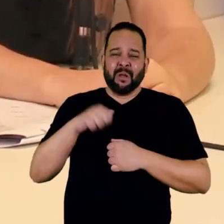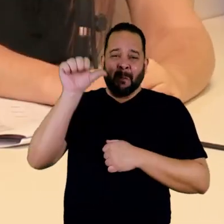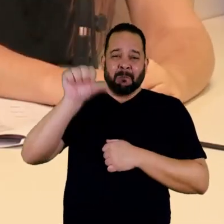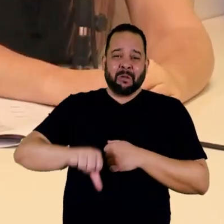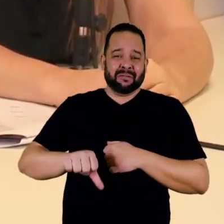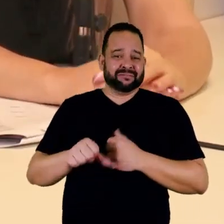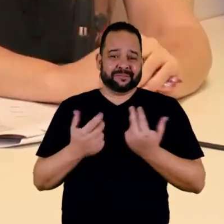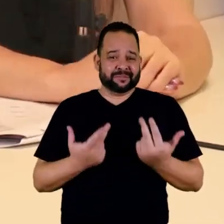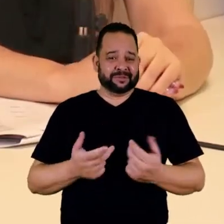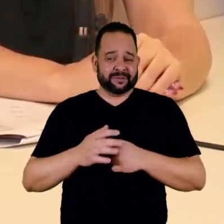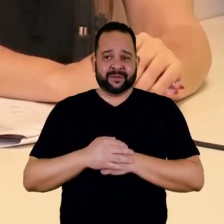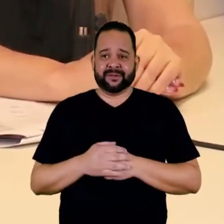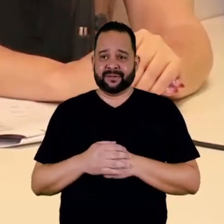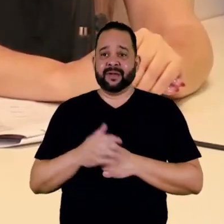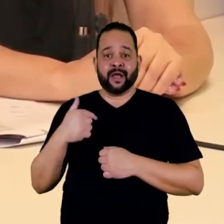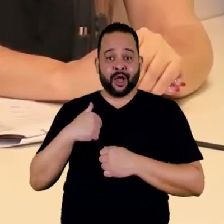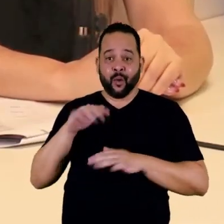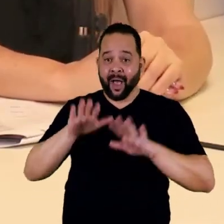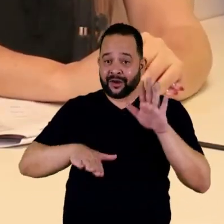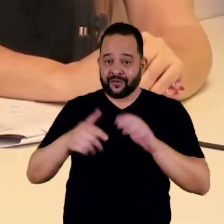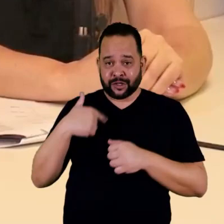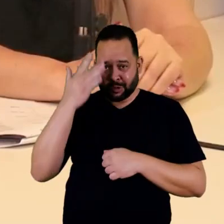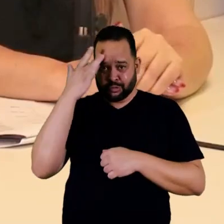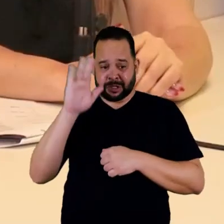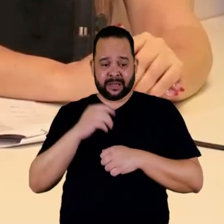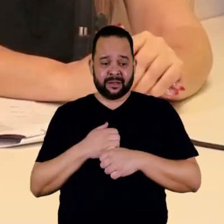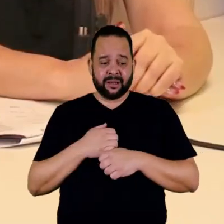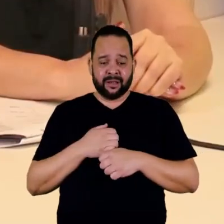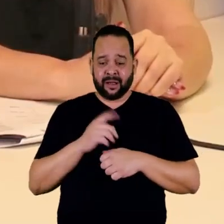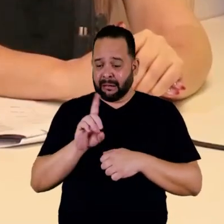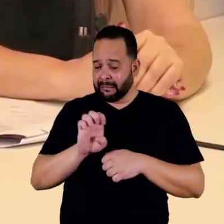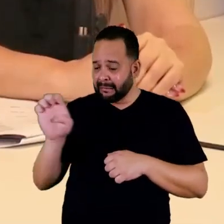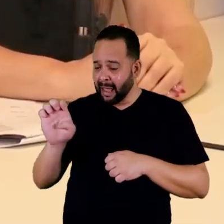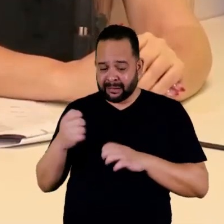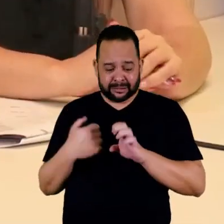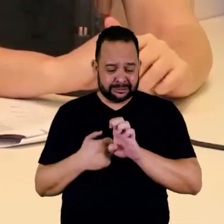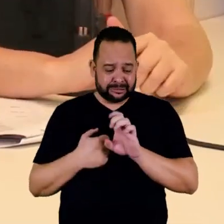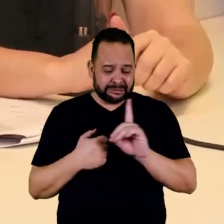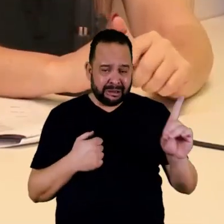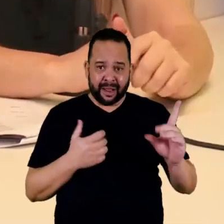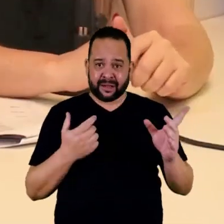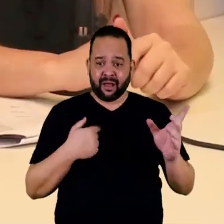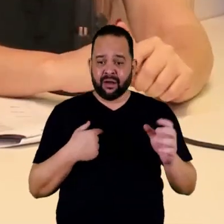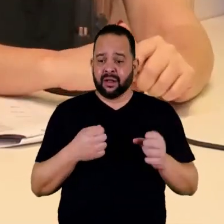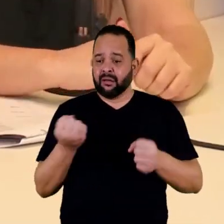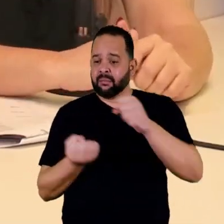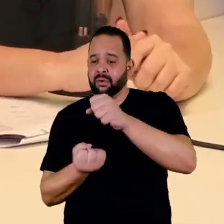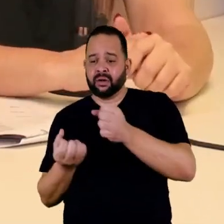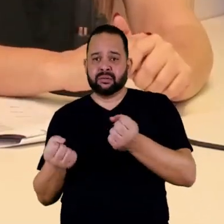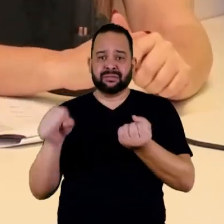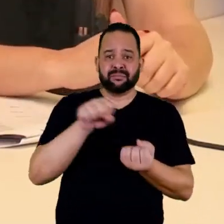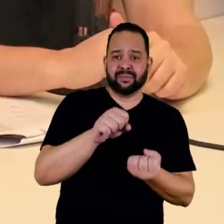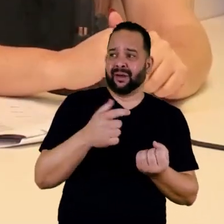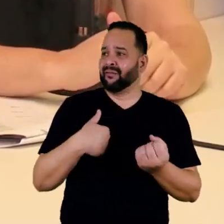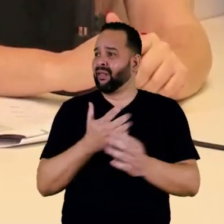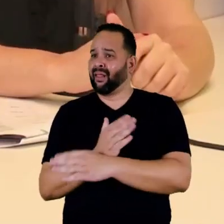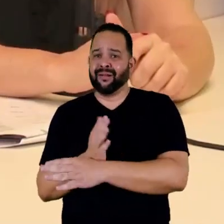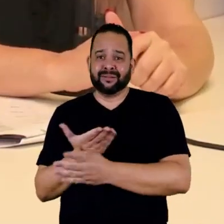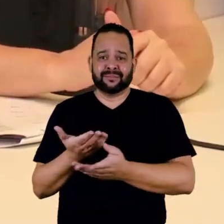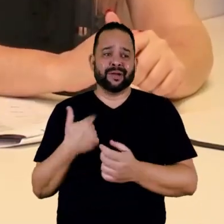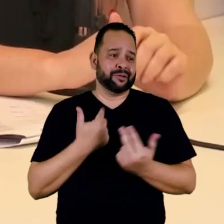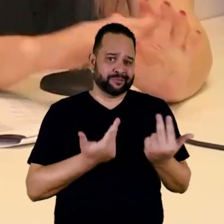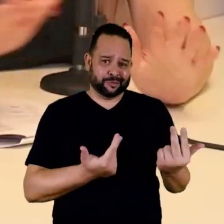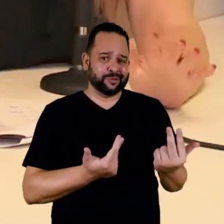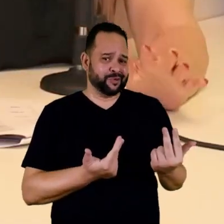péssima geografia tá melhor que eu que às vezes eu não sei nem que que é esquerda e direita se falar vira pra esquerda vira pra direita tem essa dificuldade até hoje eu